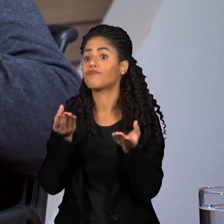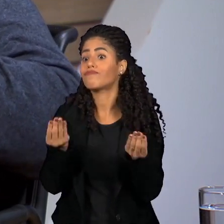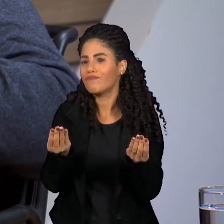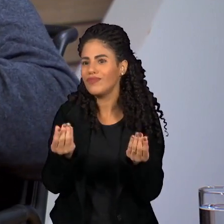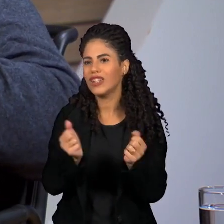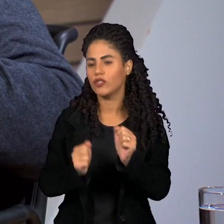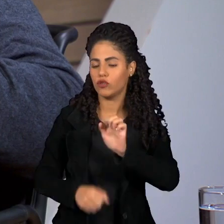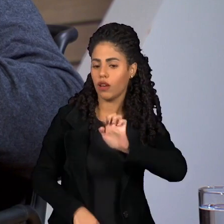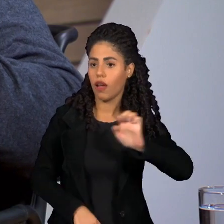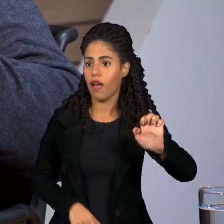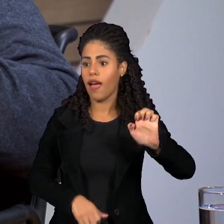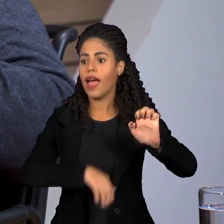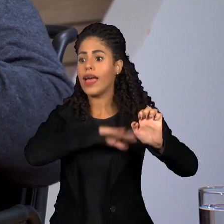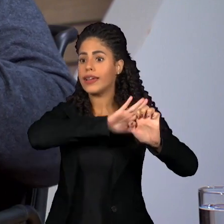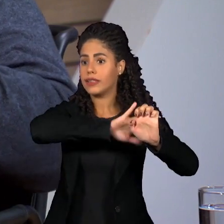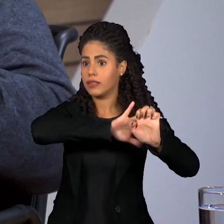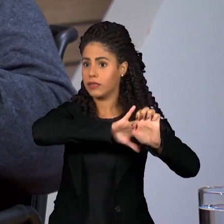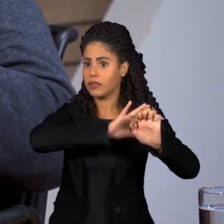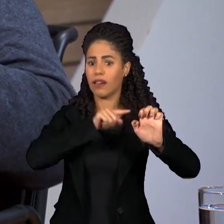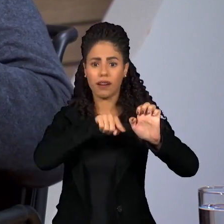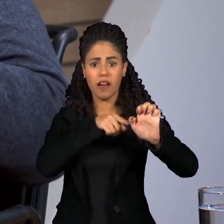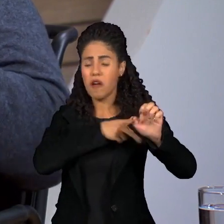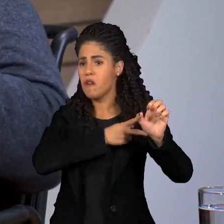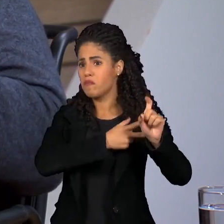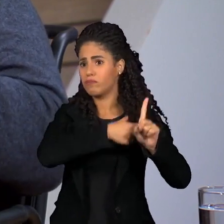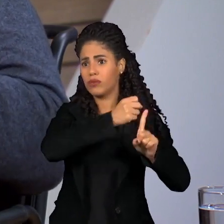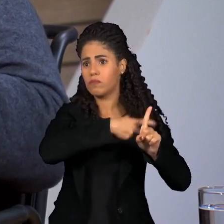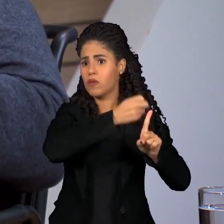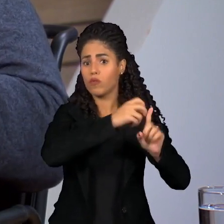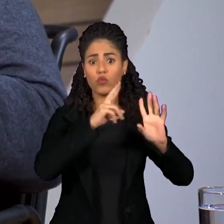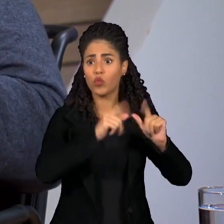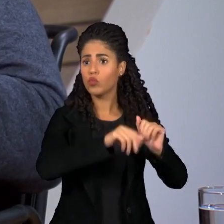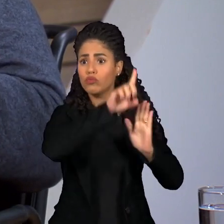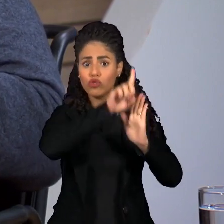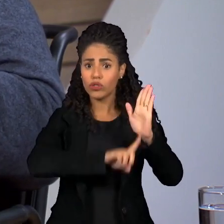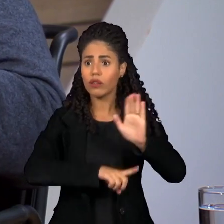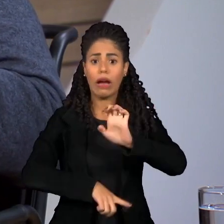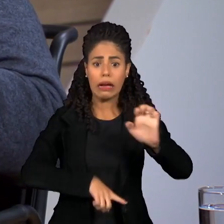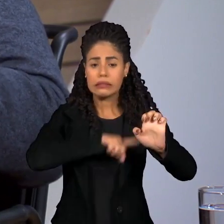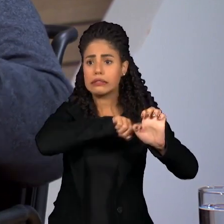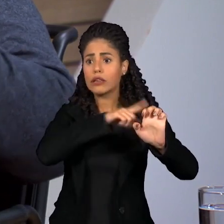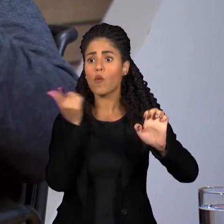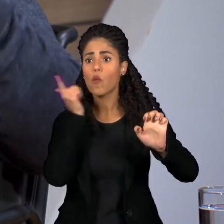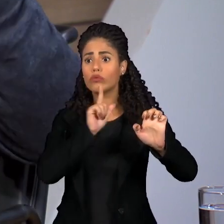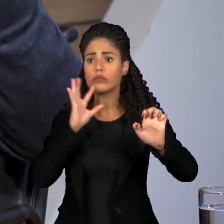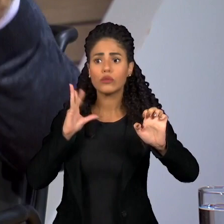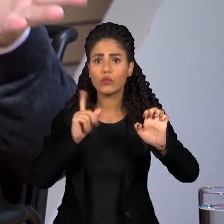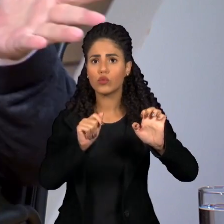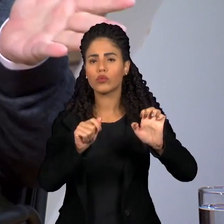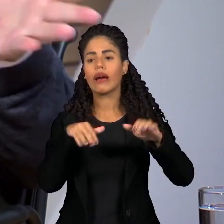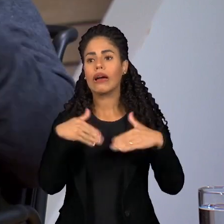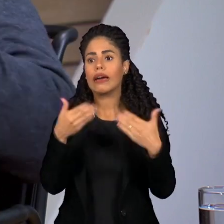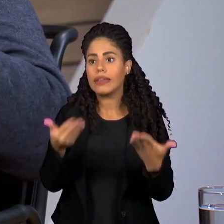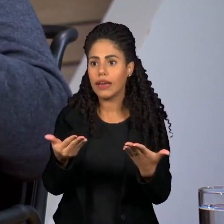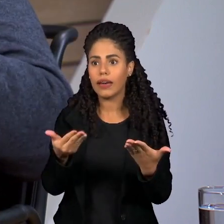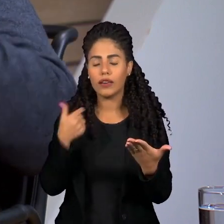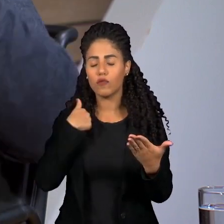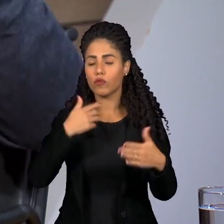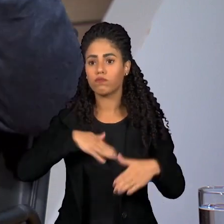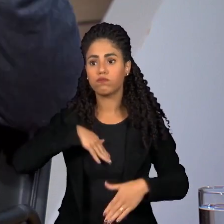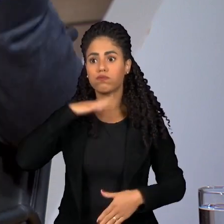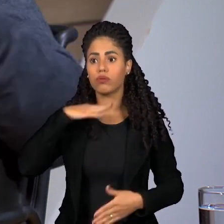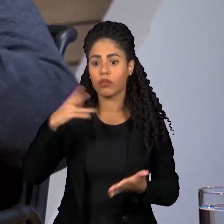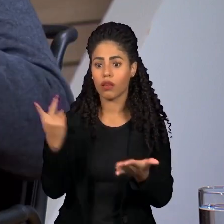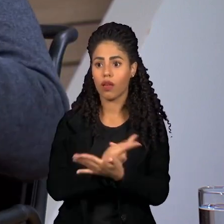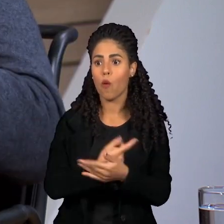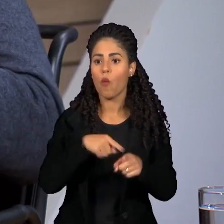à esquerda estava vencendo tudo em questão de direitos sociais. E até que houve uma gota d'água de um erro